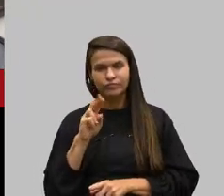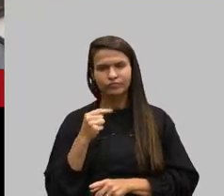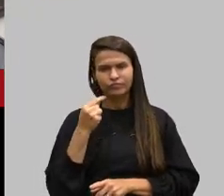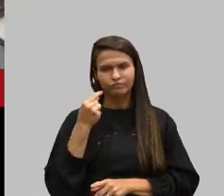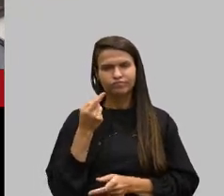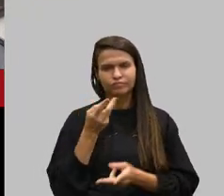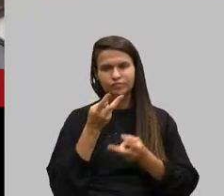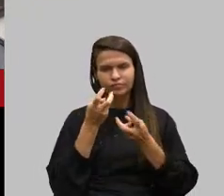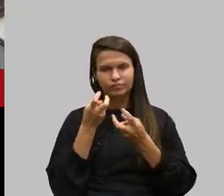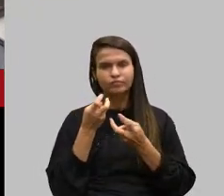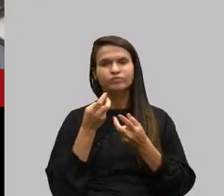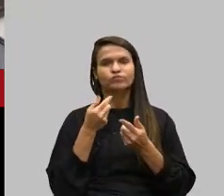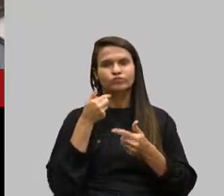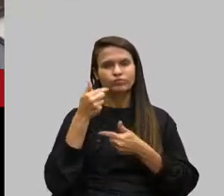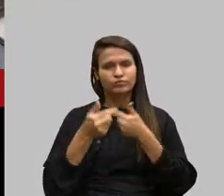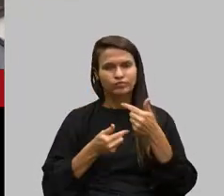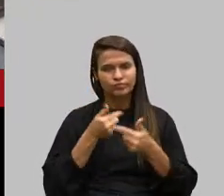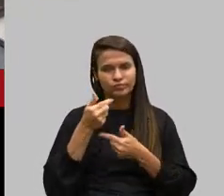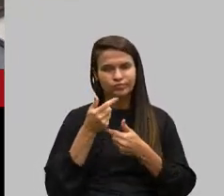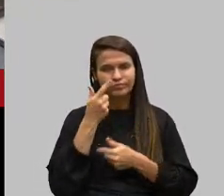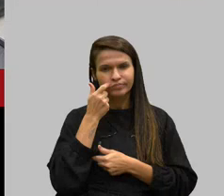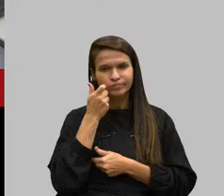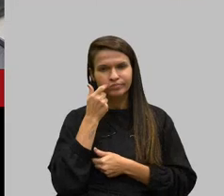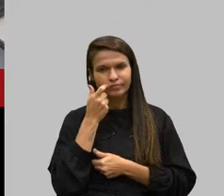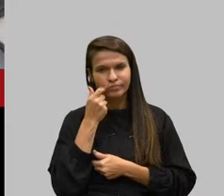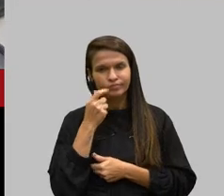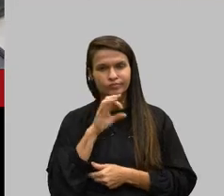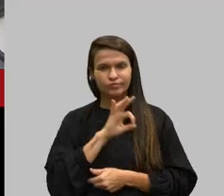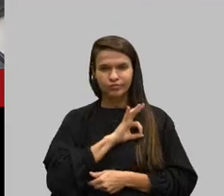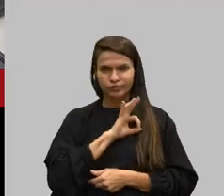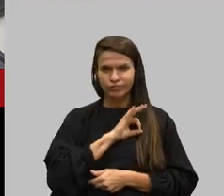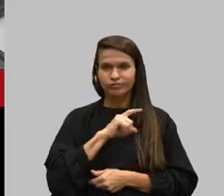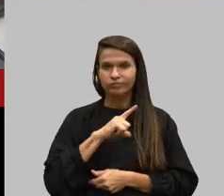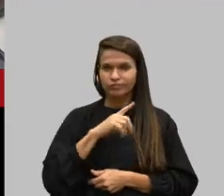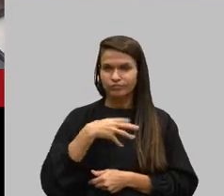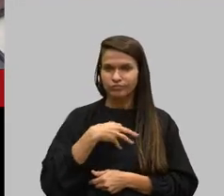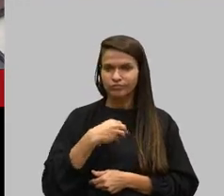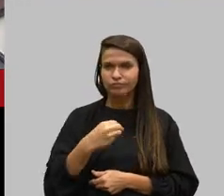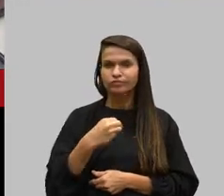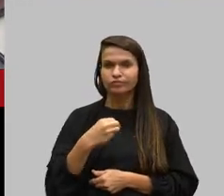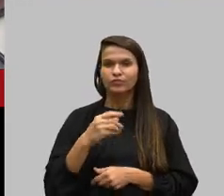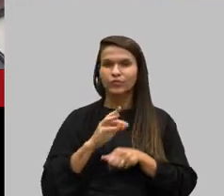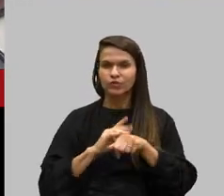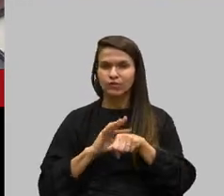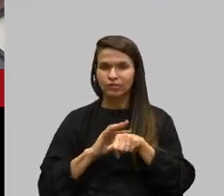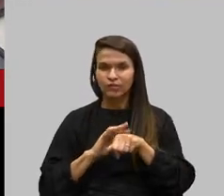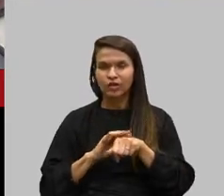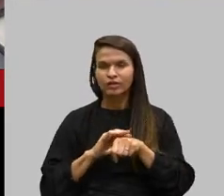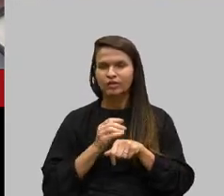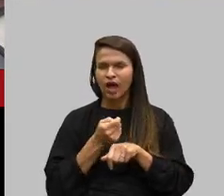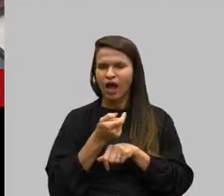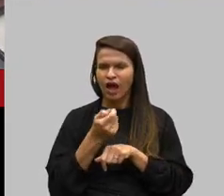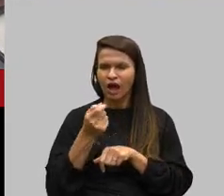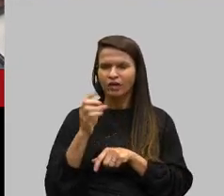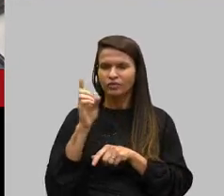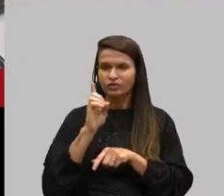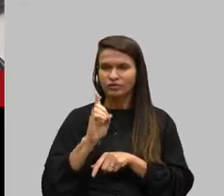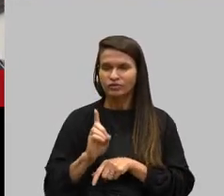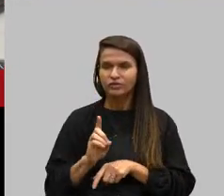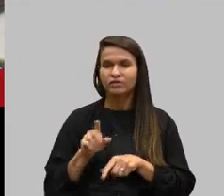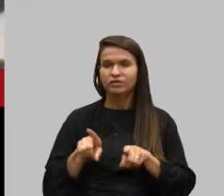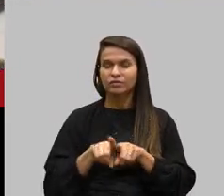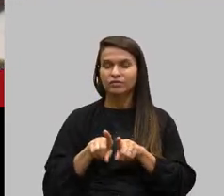militares e de policiais civis que têm filhos com doenças raras e com deficiência e que precisam